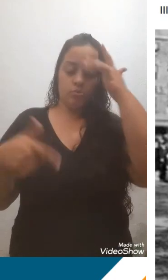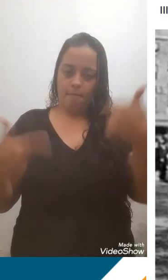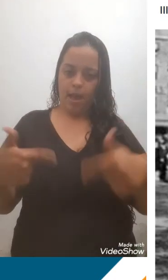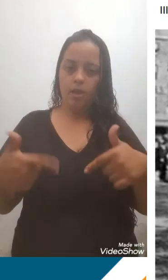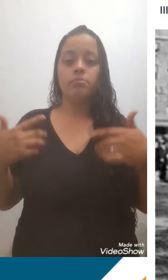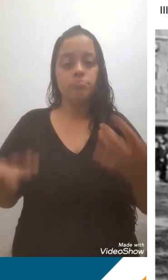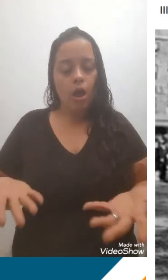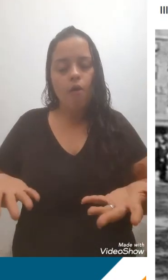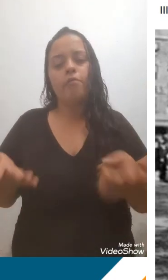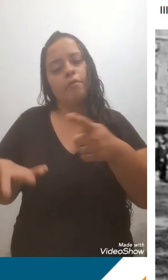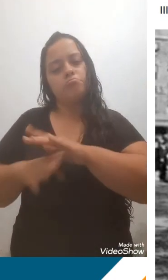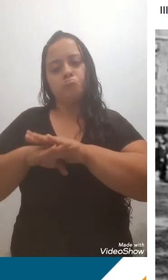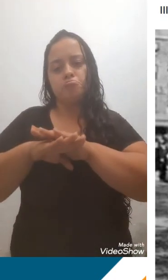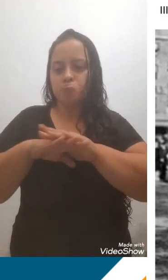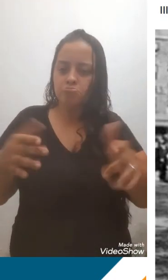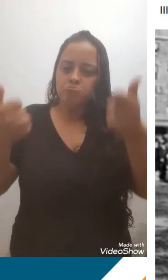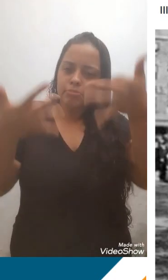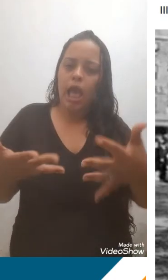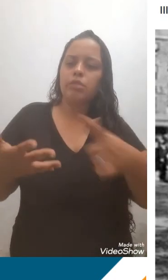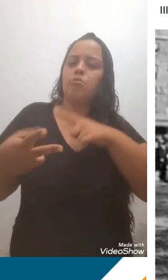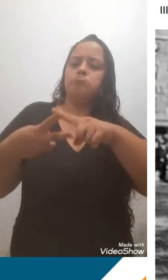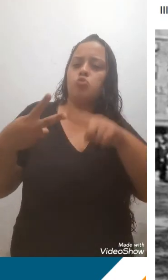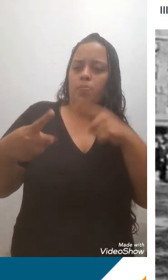né? Então é isso, pessoal, esses são os nossos